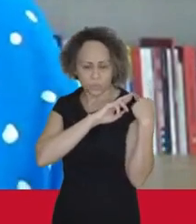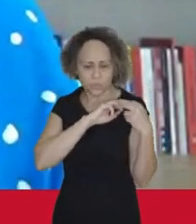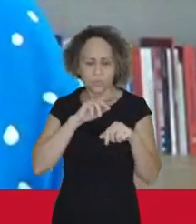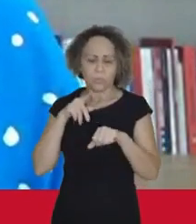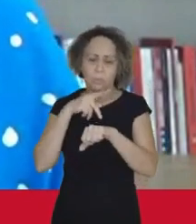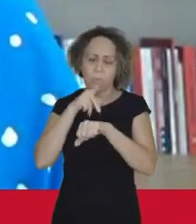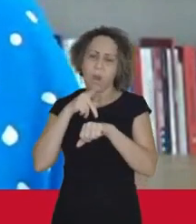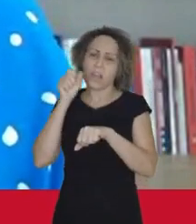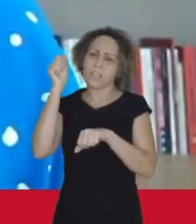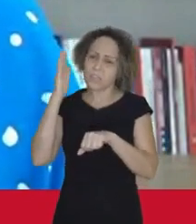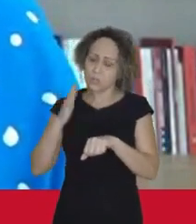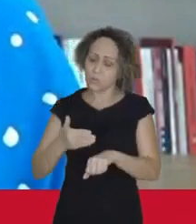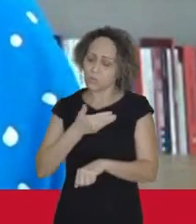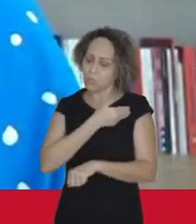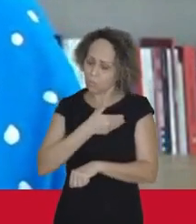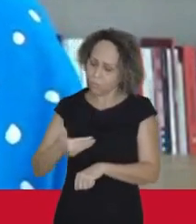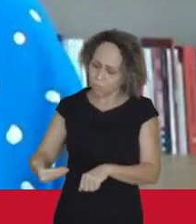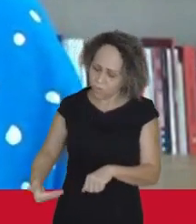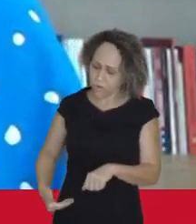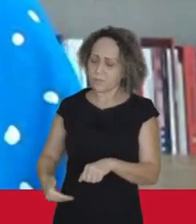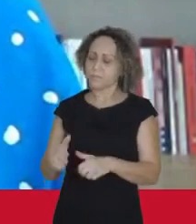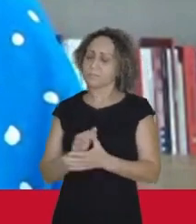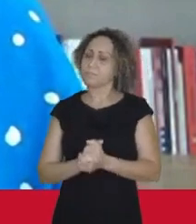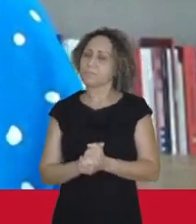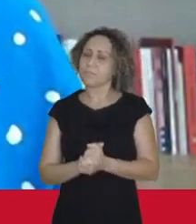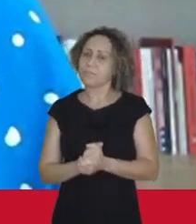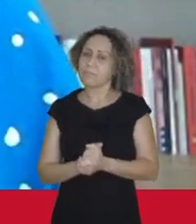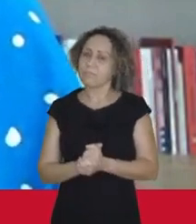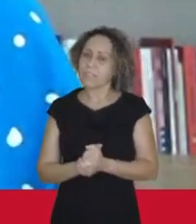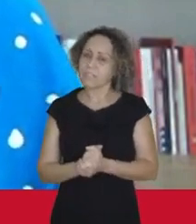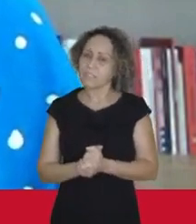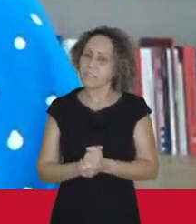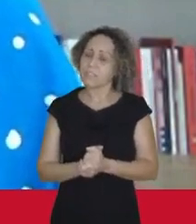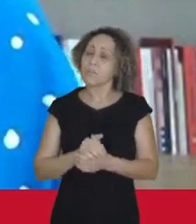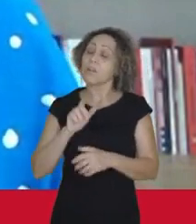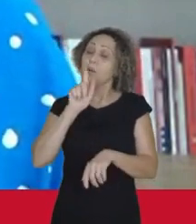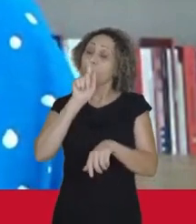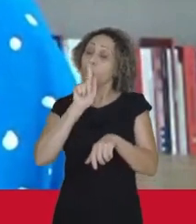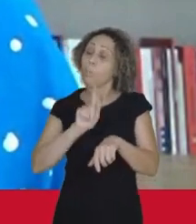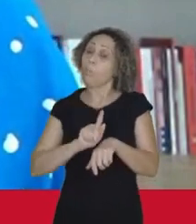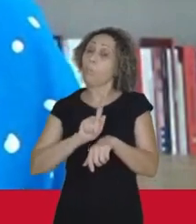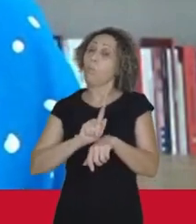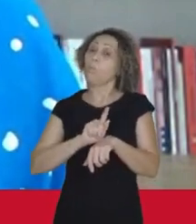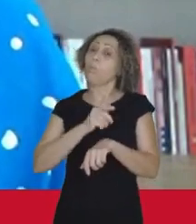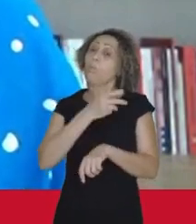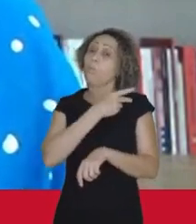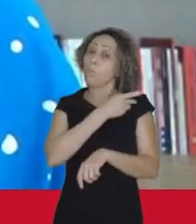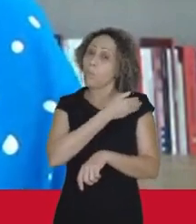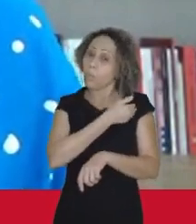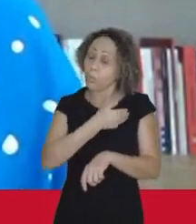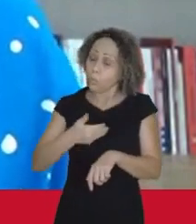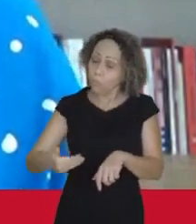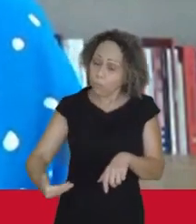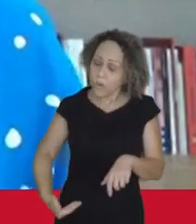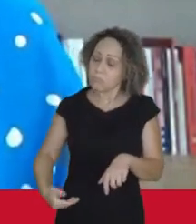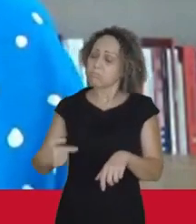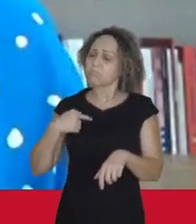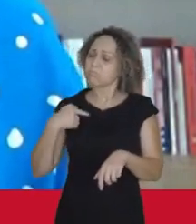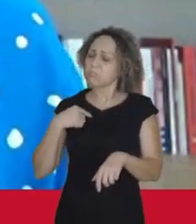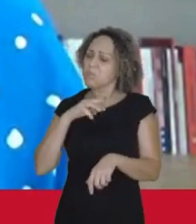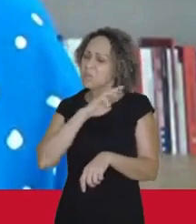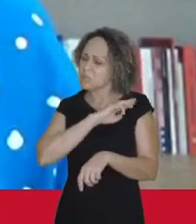educação, sem dúvida, a gestão do Estado tem um papel fundamental no